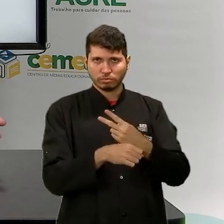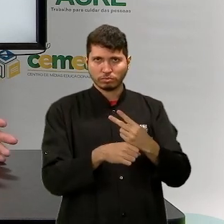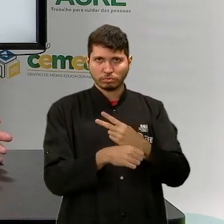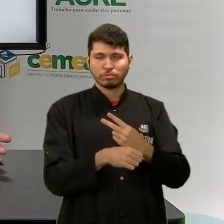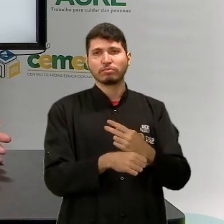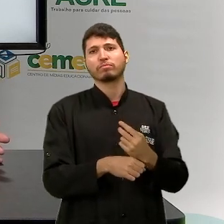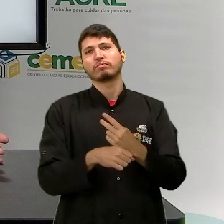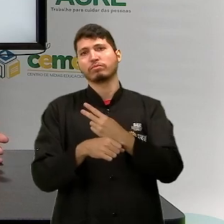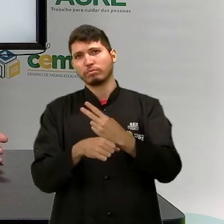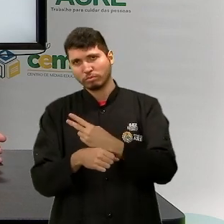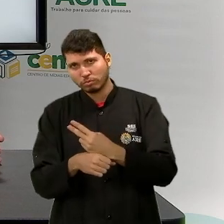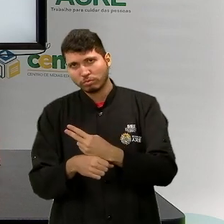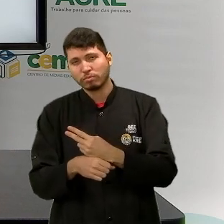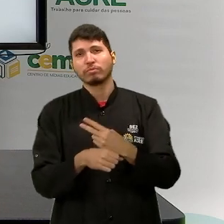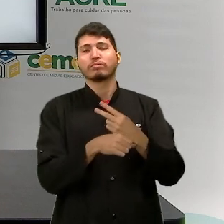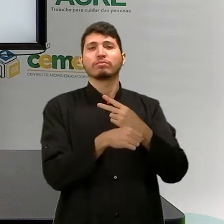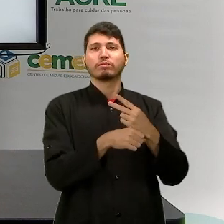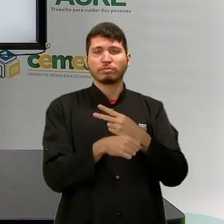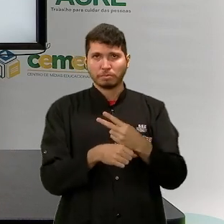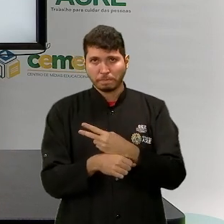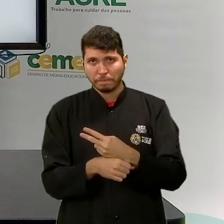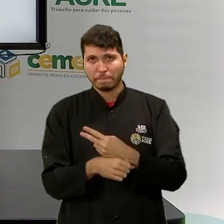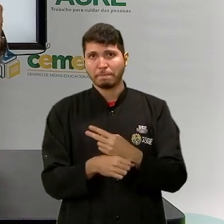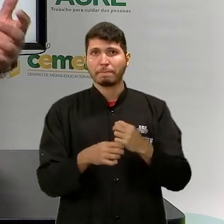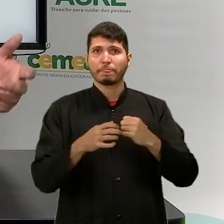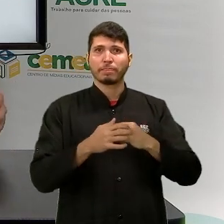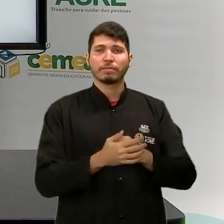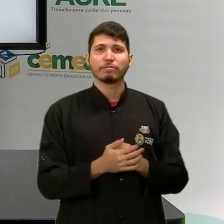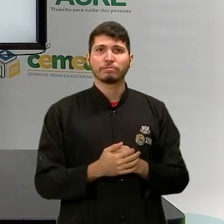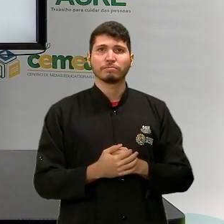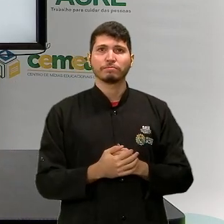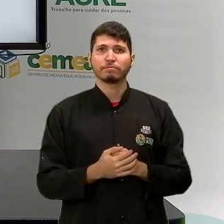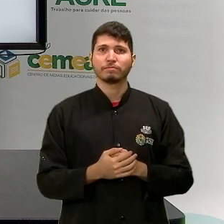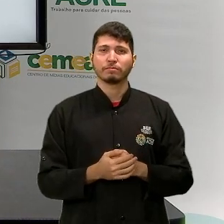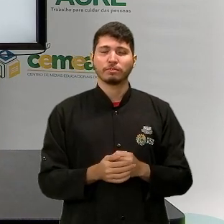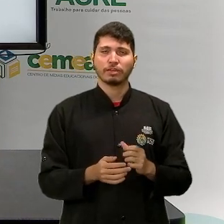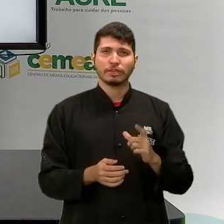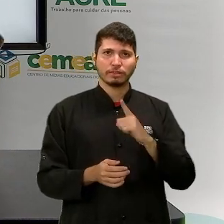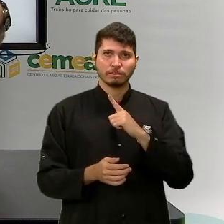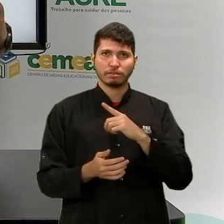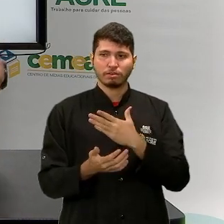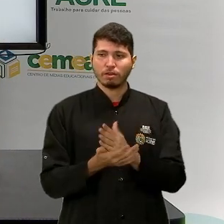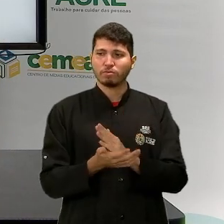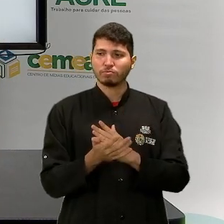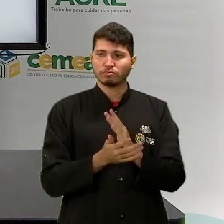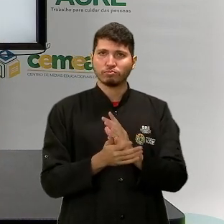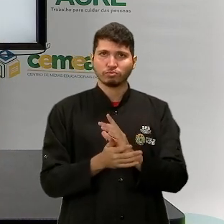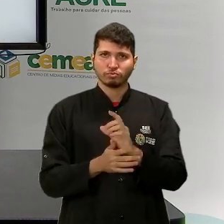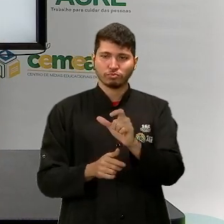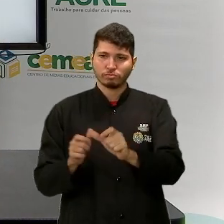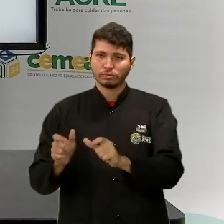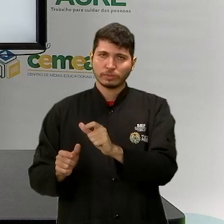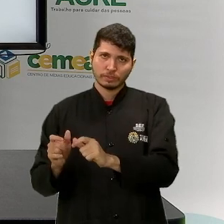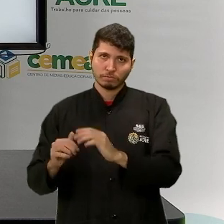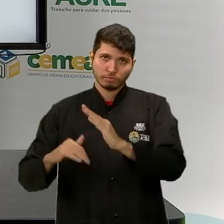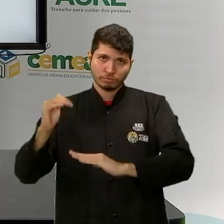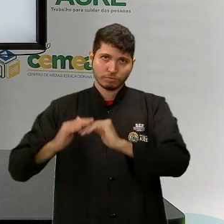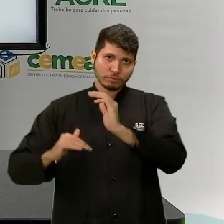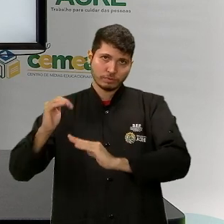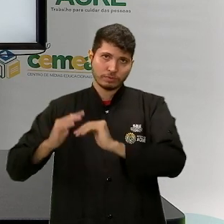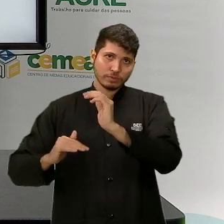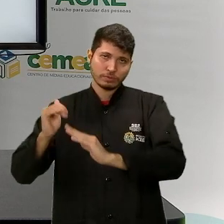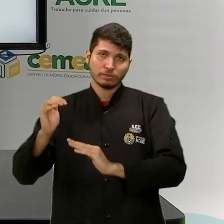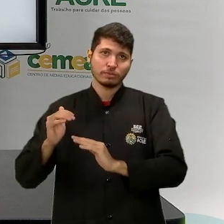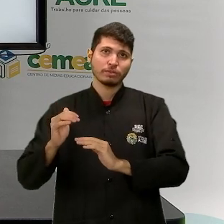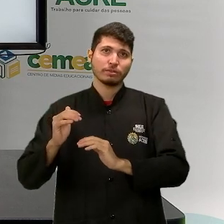10 membros são escolhidos como membros ali, tipo parceiros, para ajudar nos conselhos e tudo mais. Mas esses membros